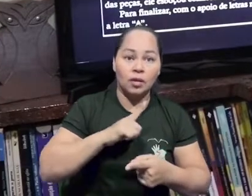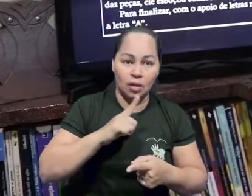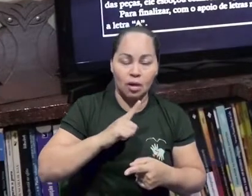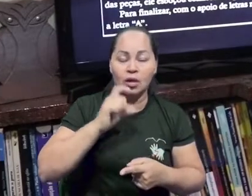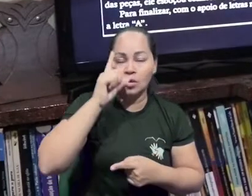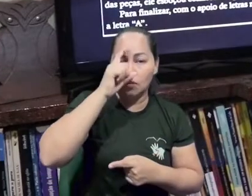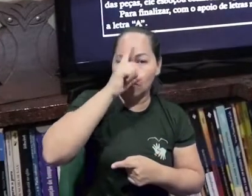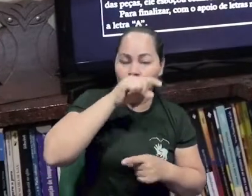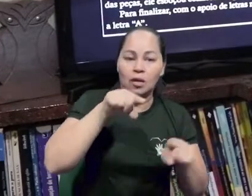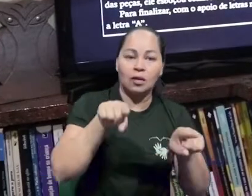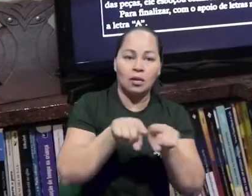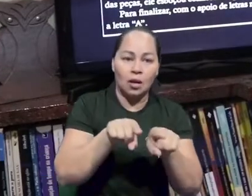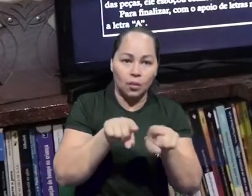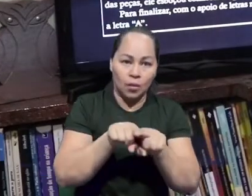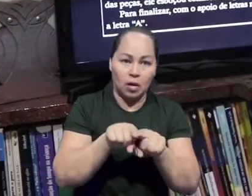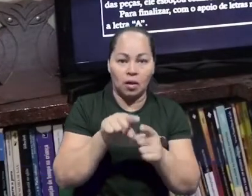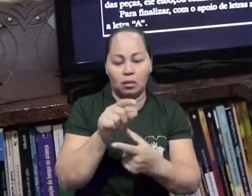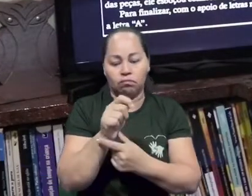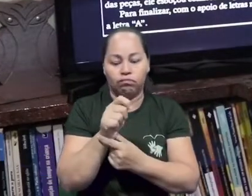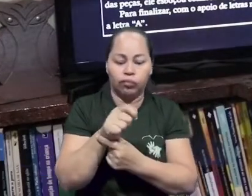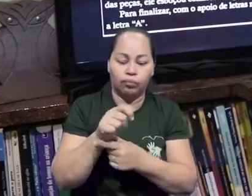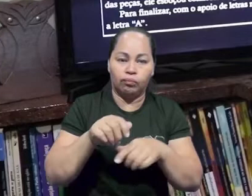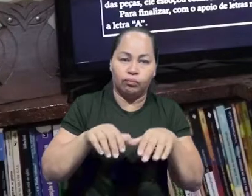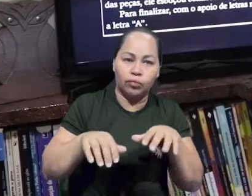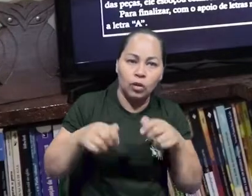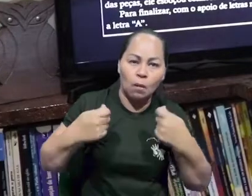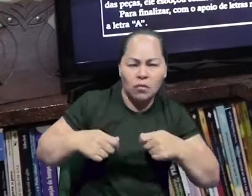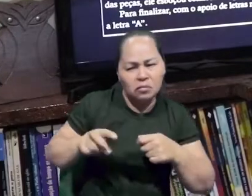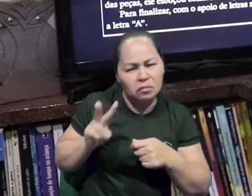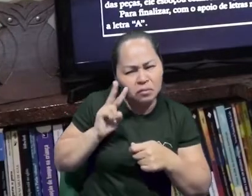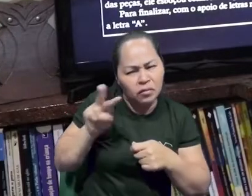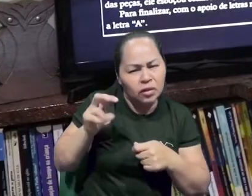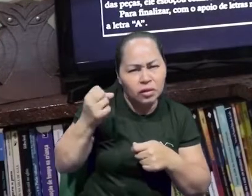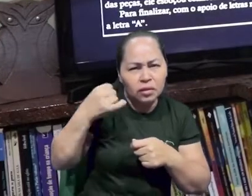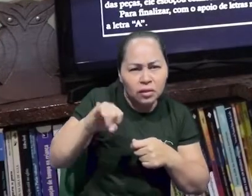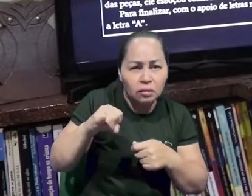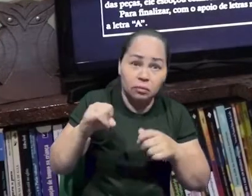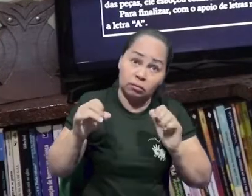dificuldade motora, né, psicomotora, ainda preciso